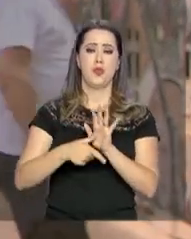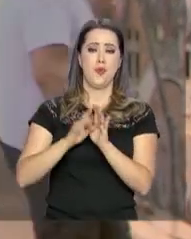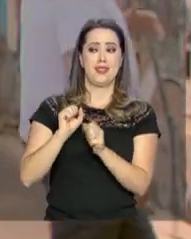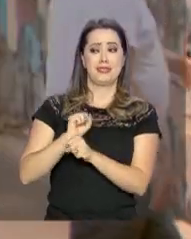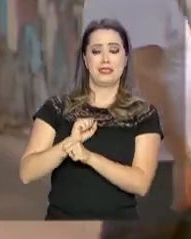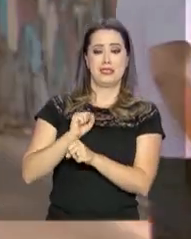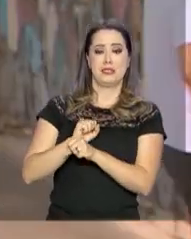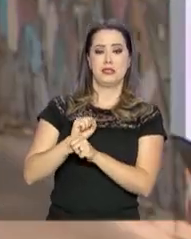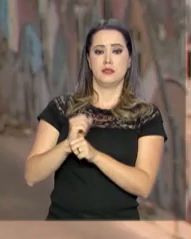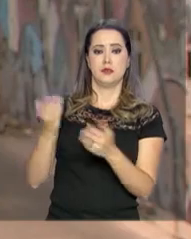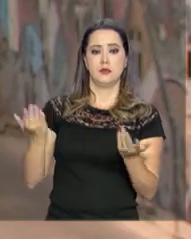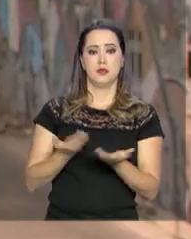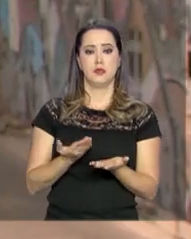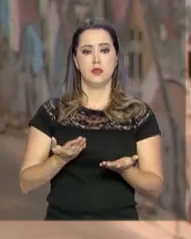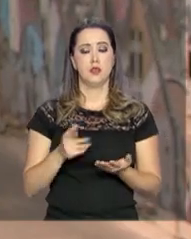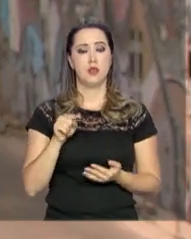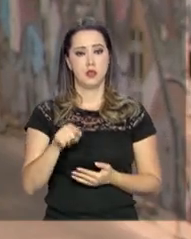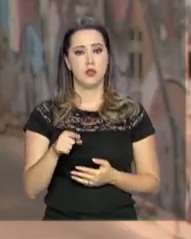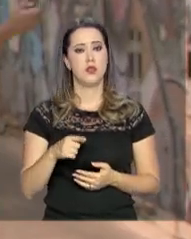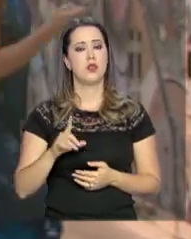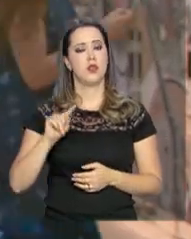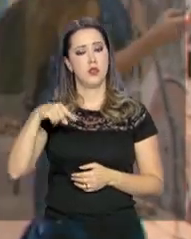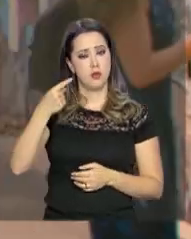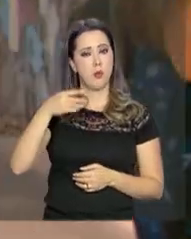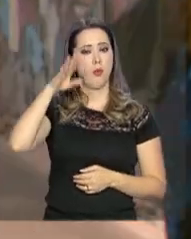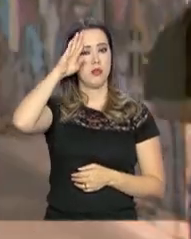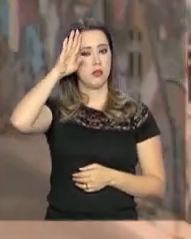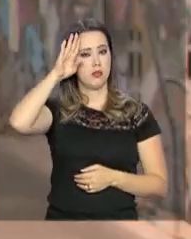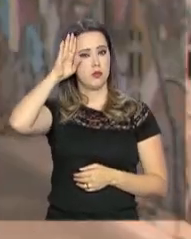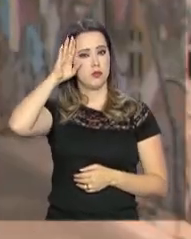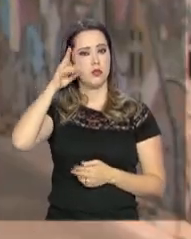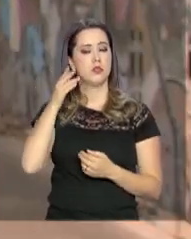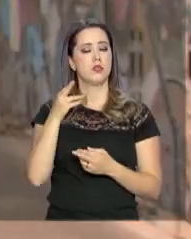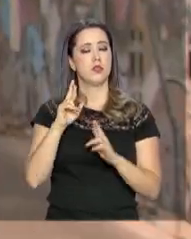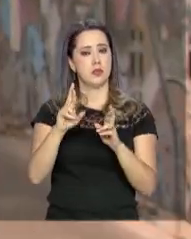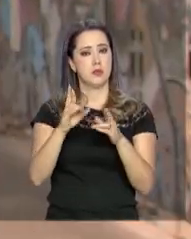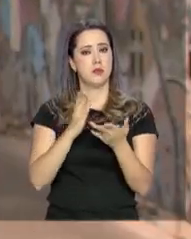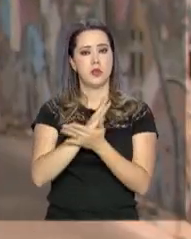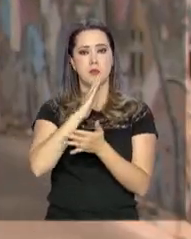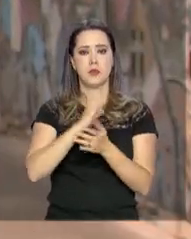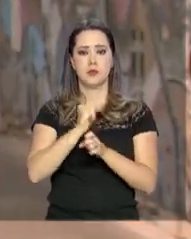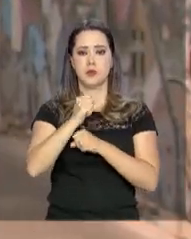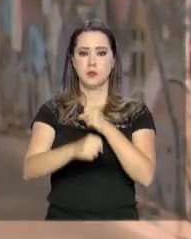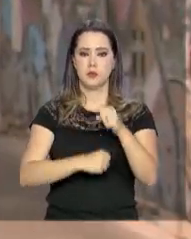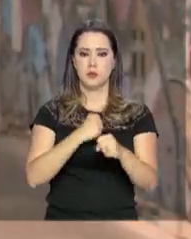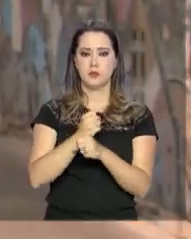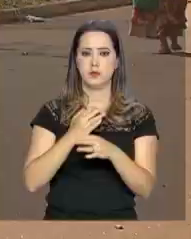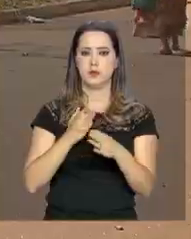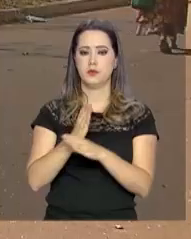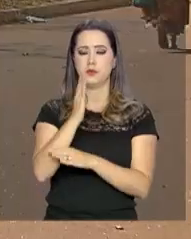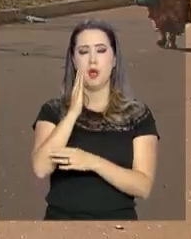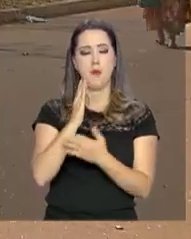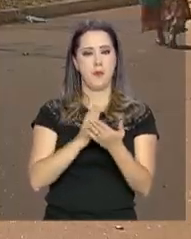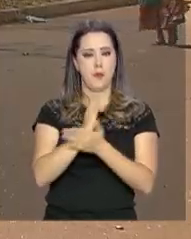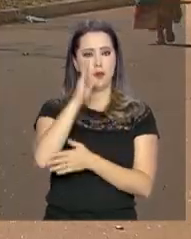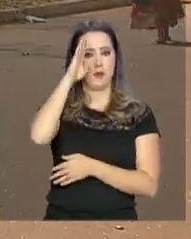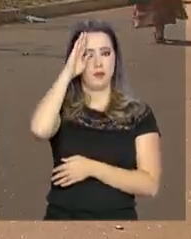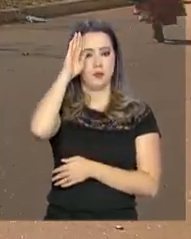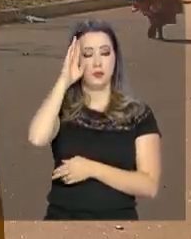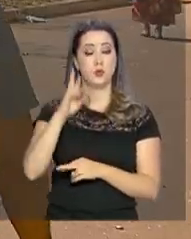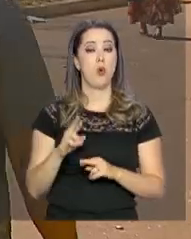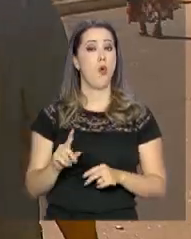né? E eu quero fazer uma faculdade, né? Eu espero estar aprovado para ano que vem estar entrando na faculdade aí. Quase 1 milhão